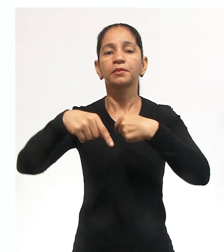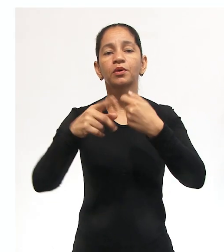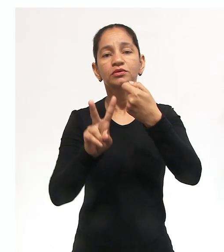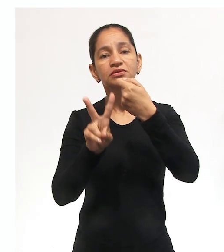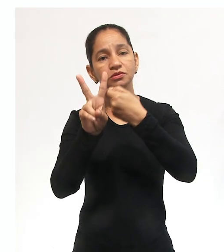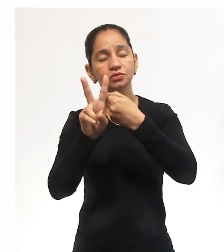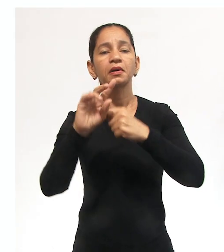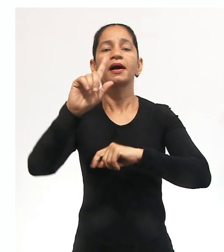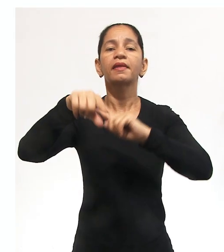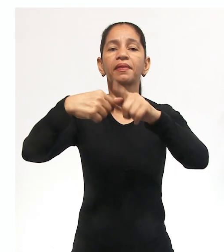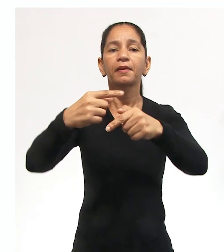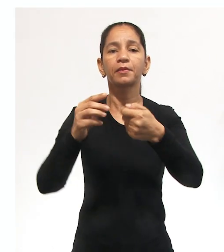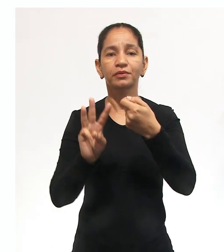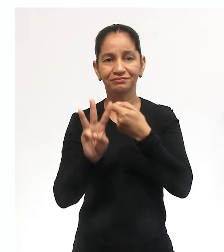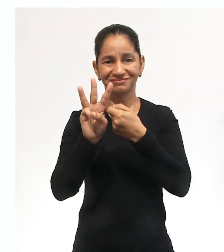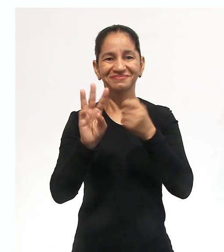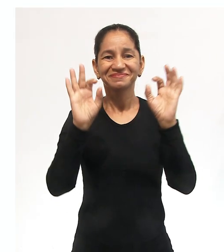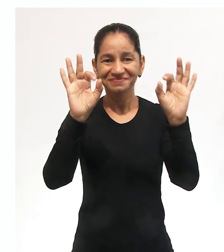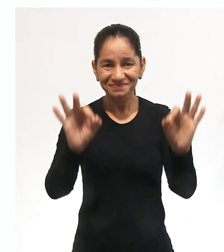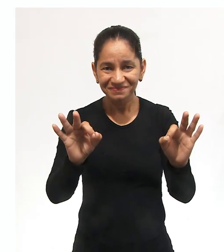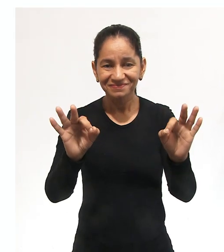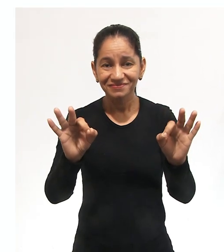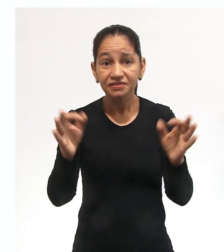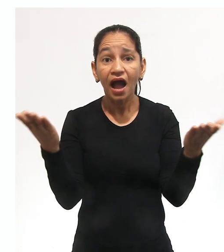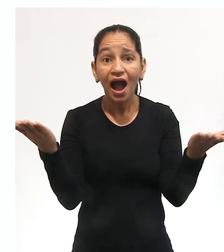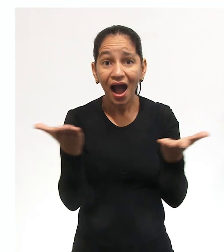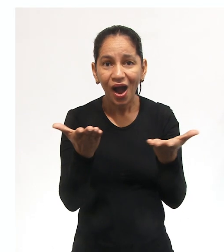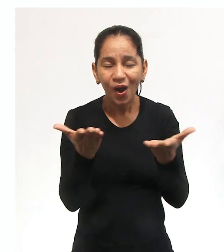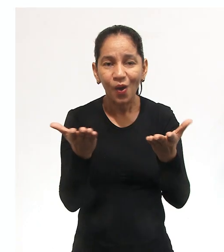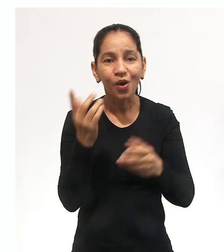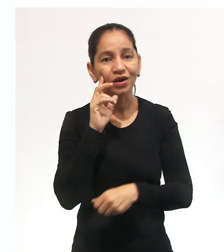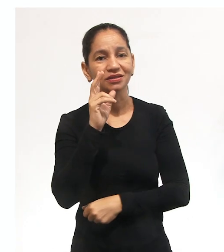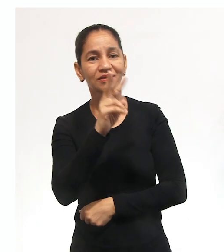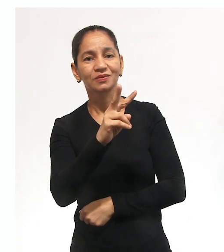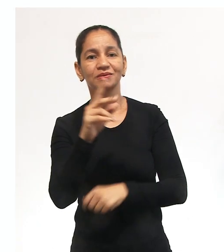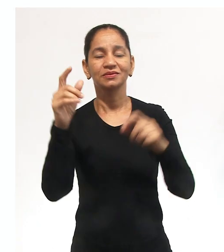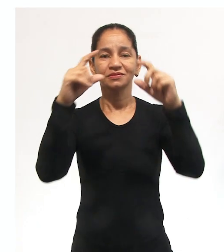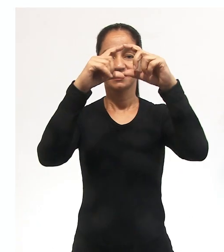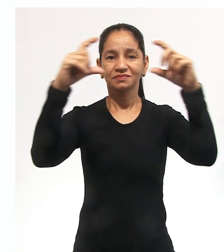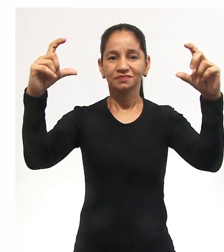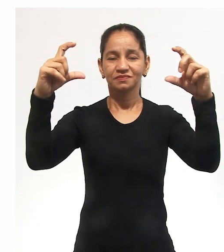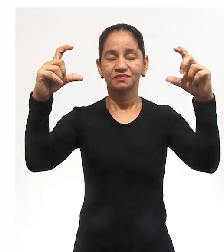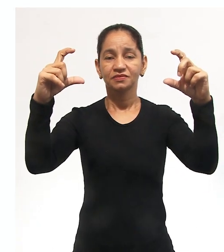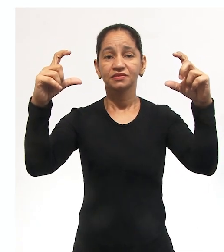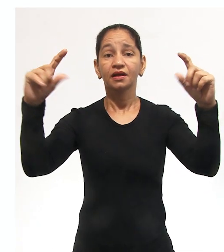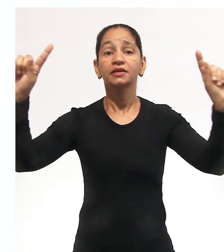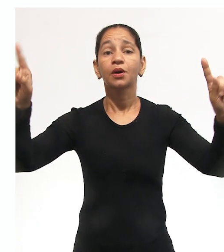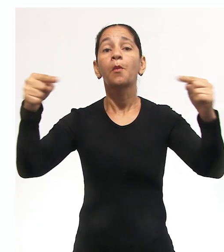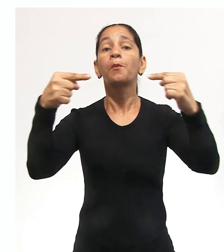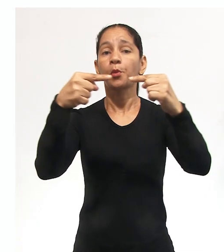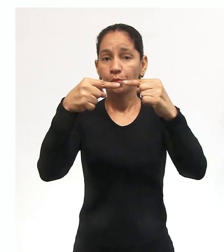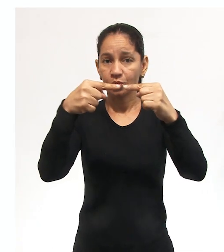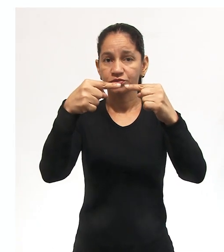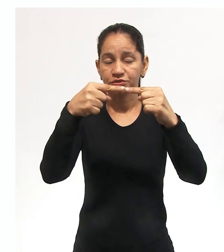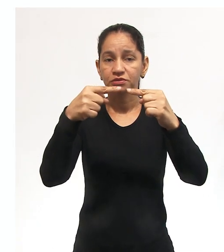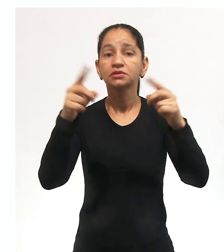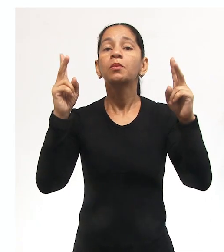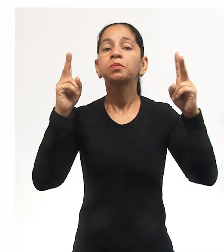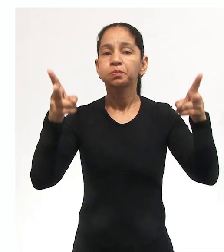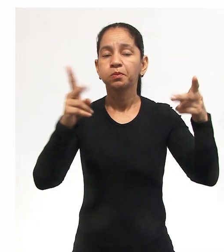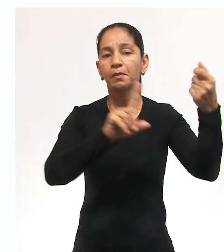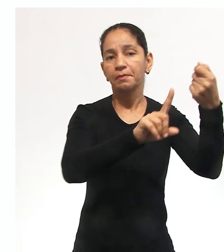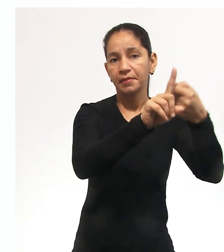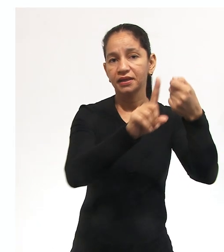mês, nesse caso aí. Então, a gente está lidando aí com taxas proporcionais, né? Se